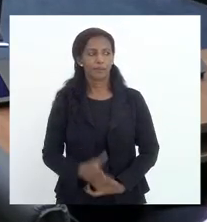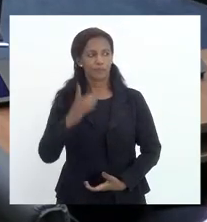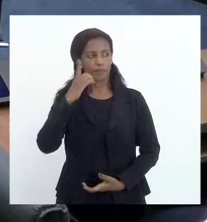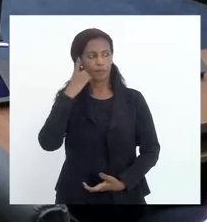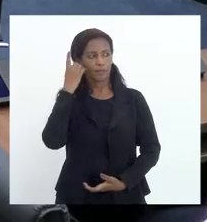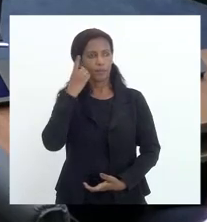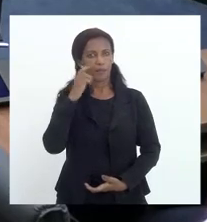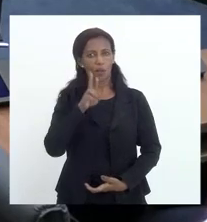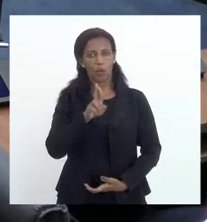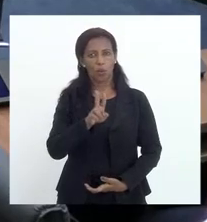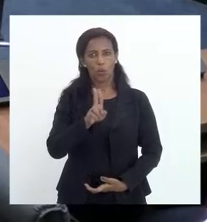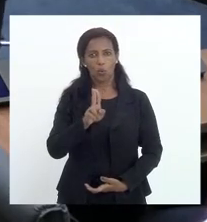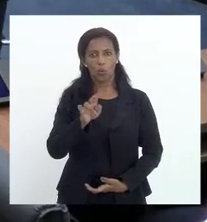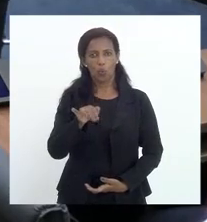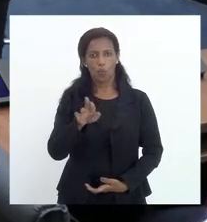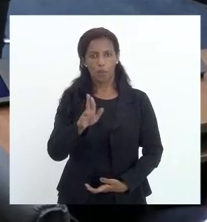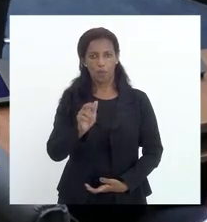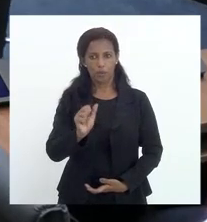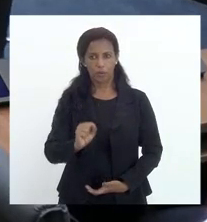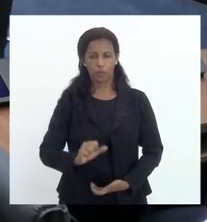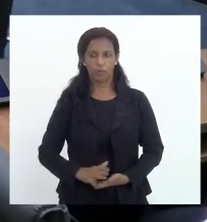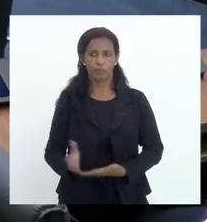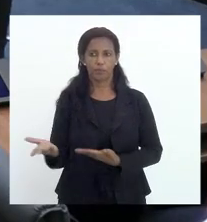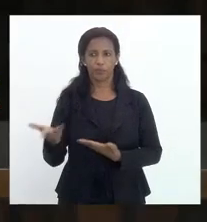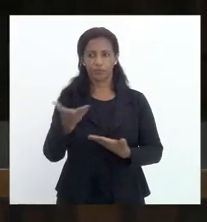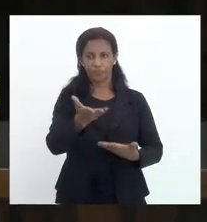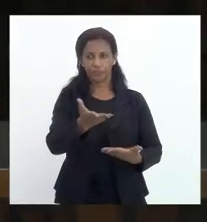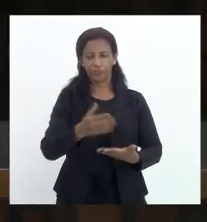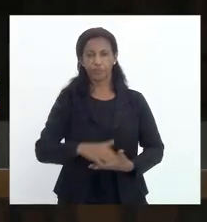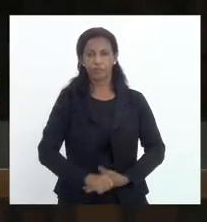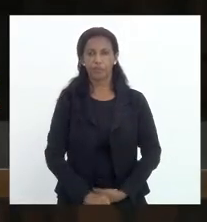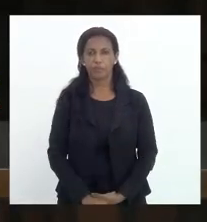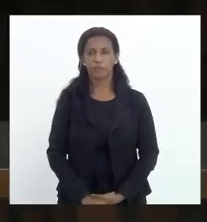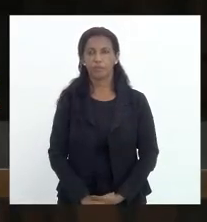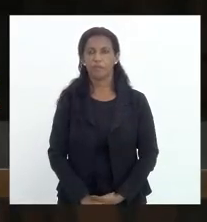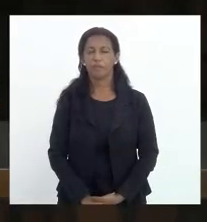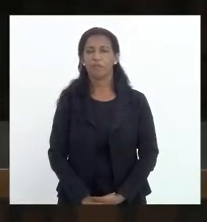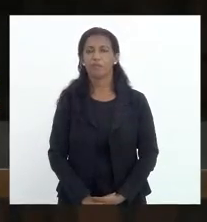deputado Rubens Bontempo. Chamar agora